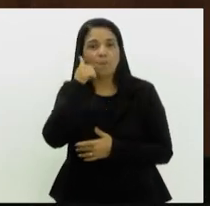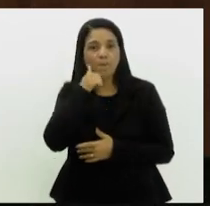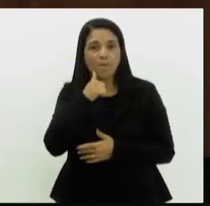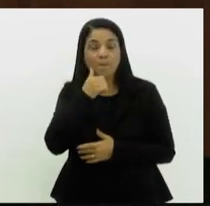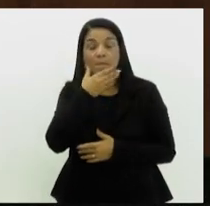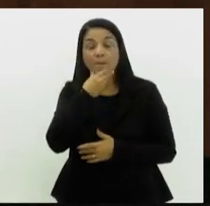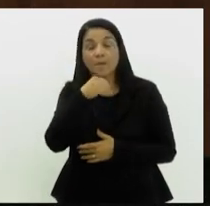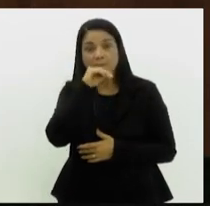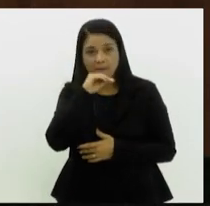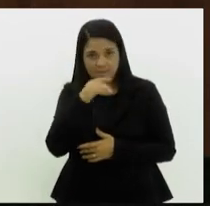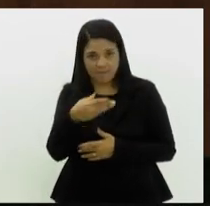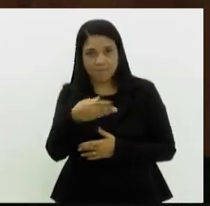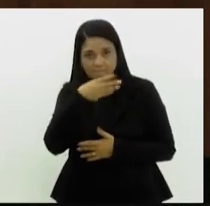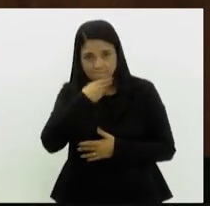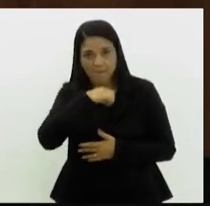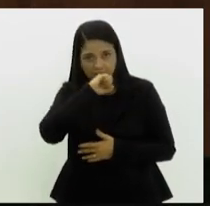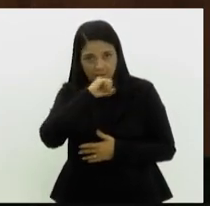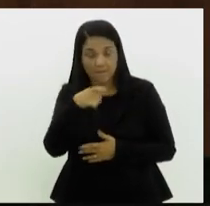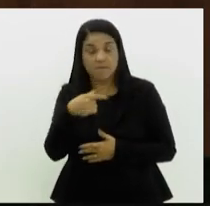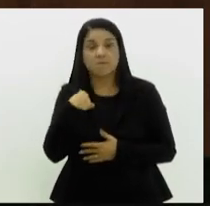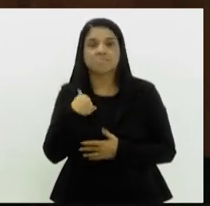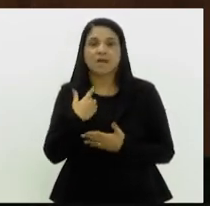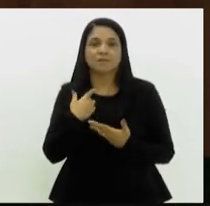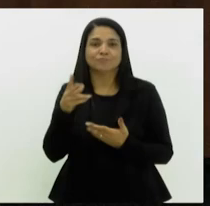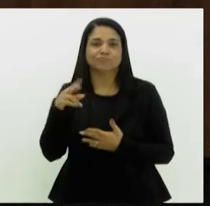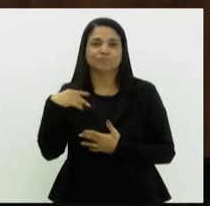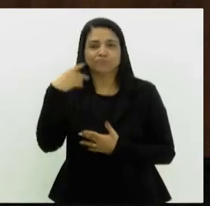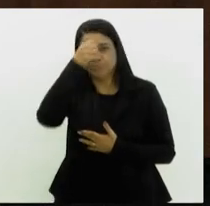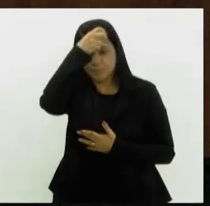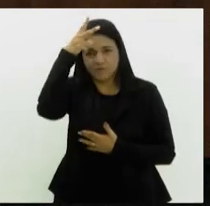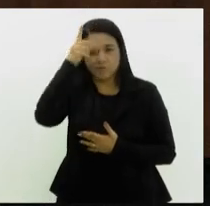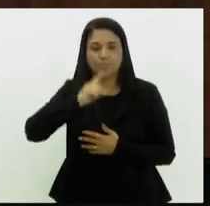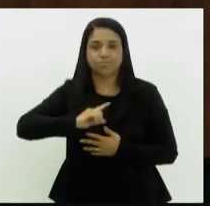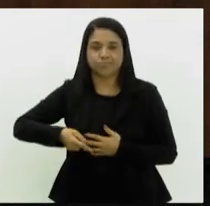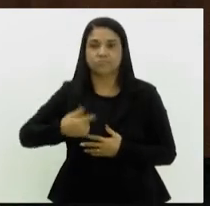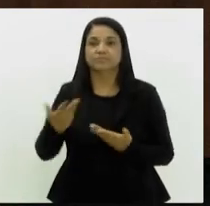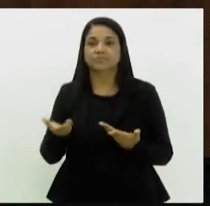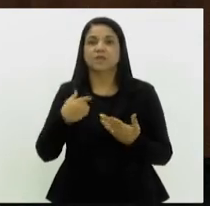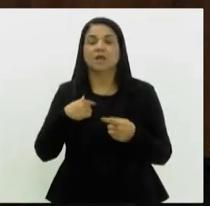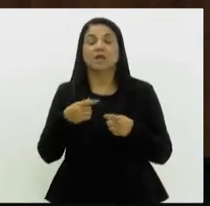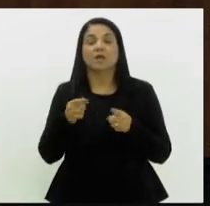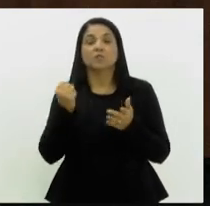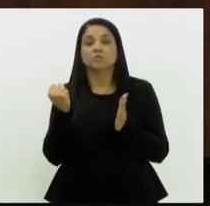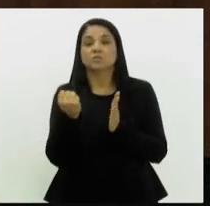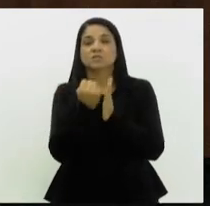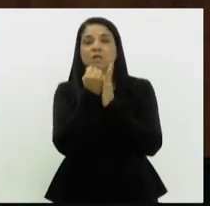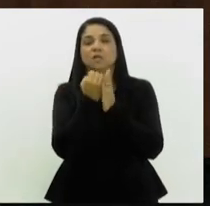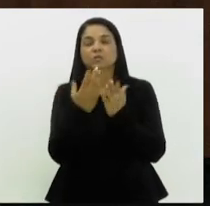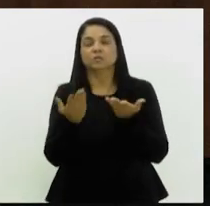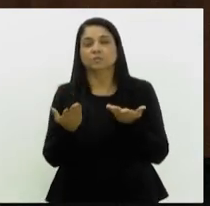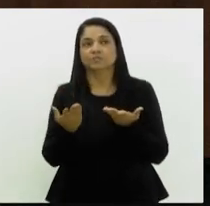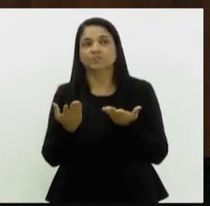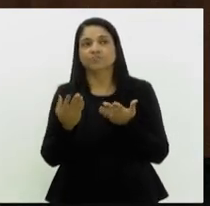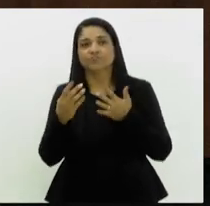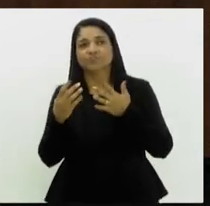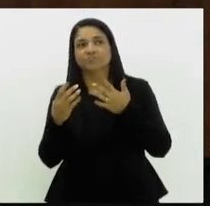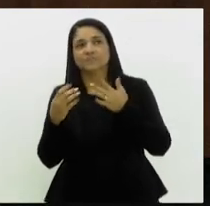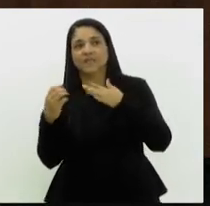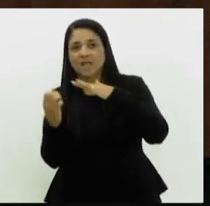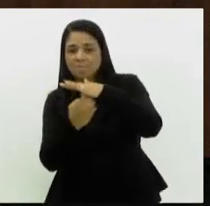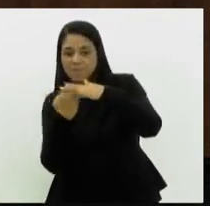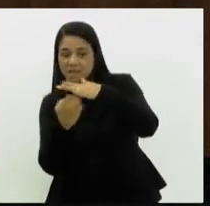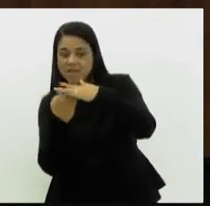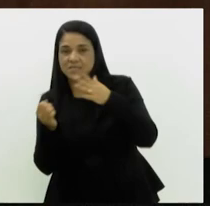eu já estava aqui como deputado. A gente aprovou um outro projeto, que era o selo da paternidade ativa, incentivando empresas a